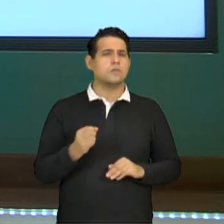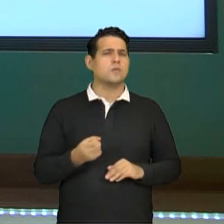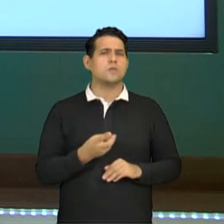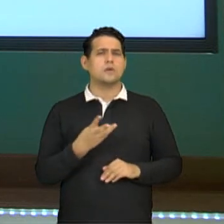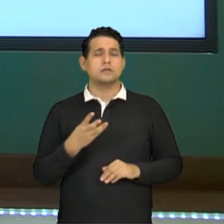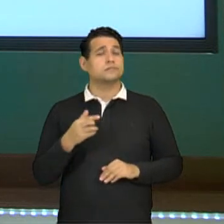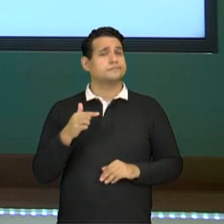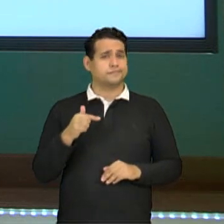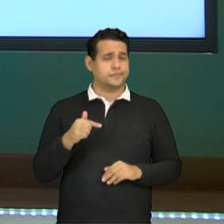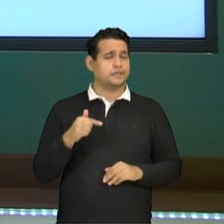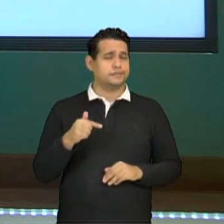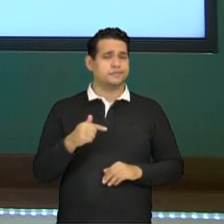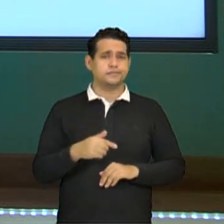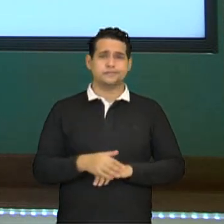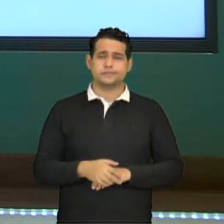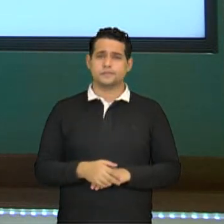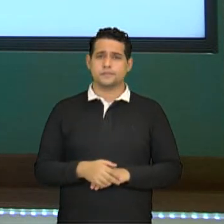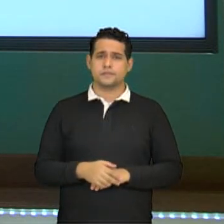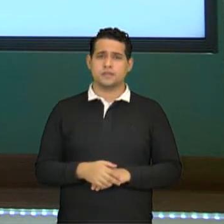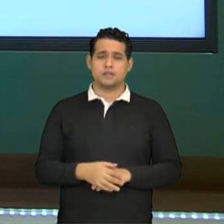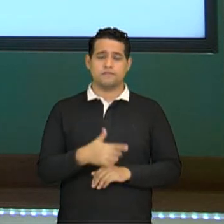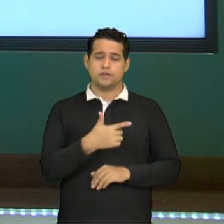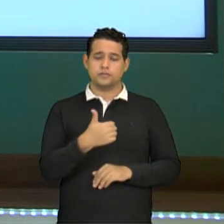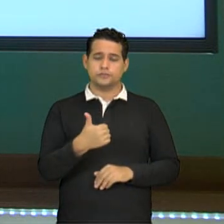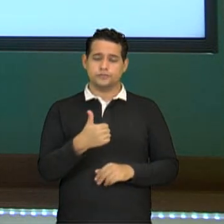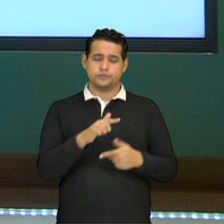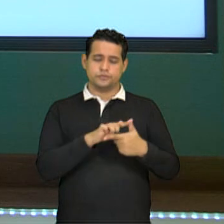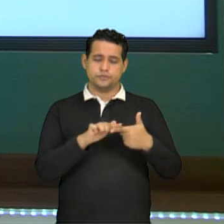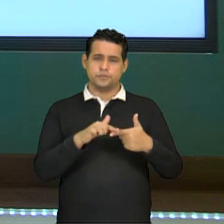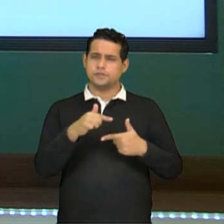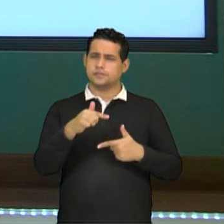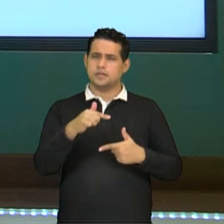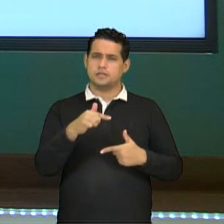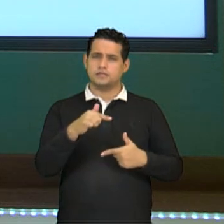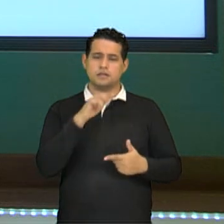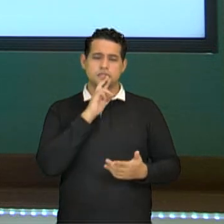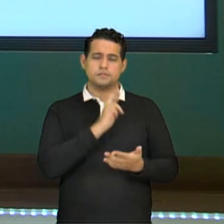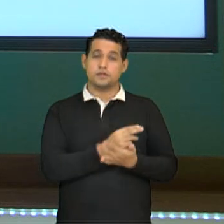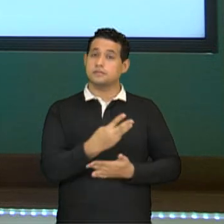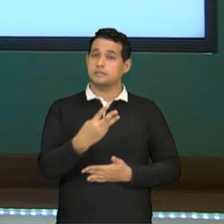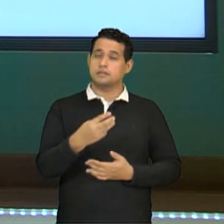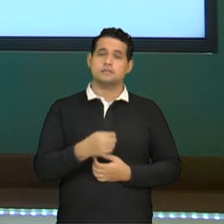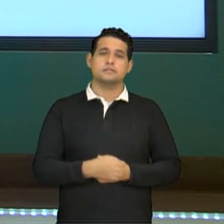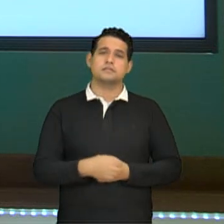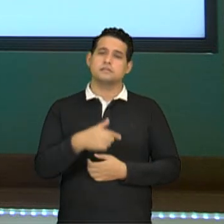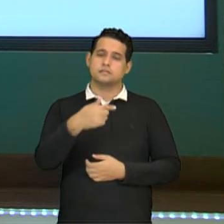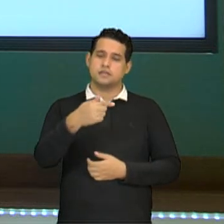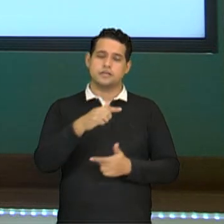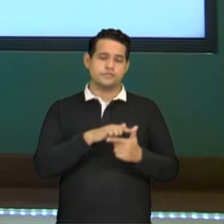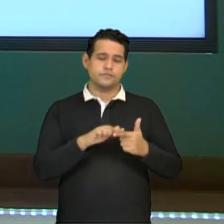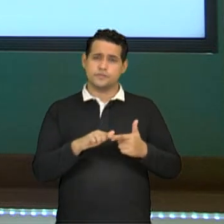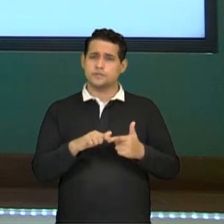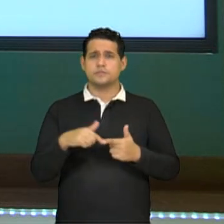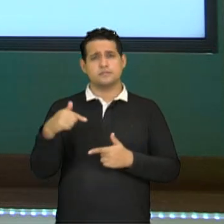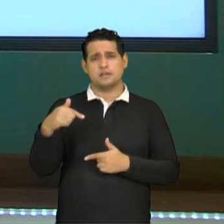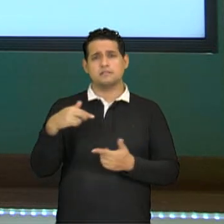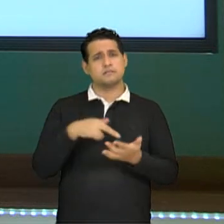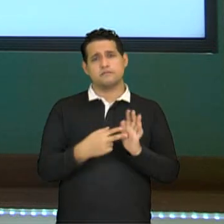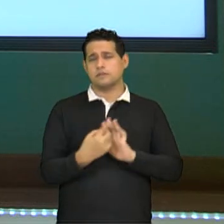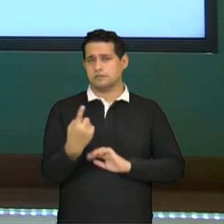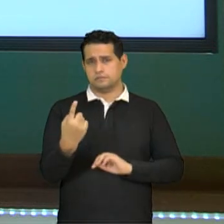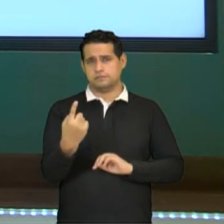quanto? Por 7, né? 21 dividido por 7 é 3, e 7 dividido por ele mesmo é